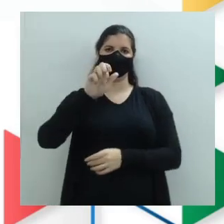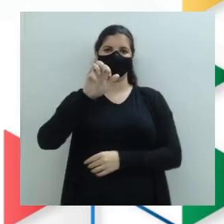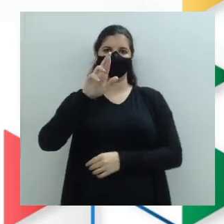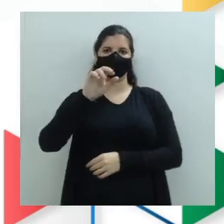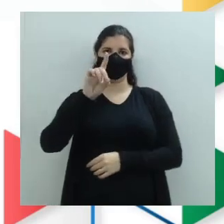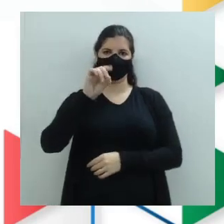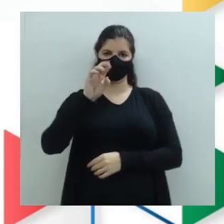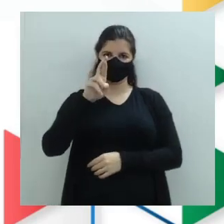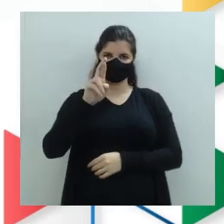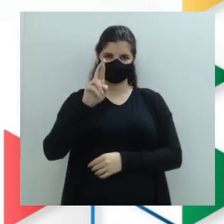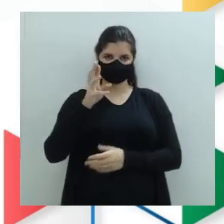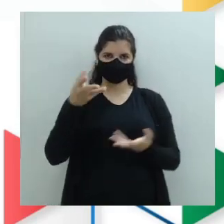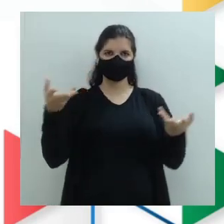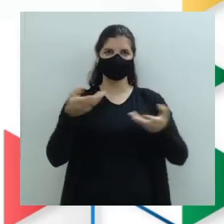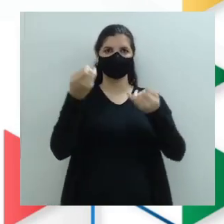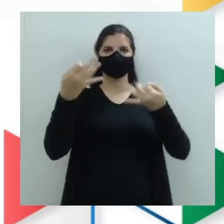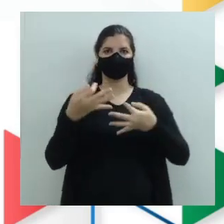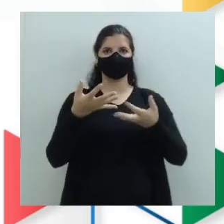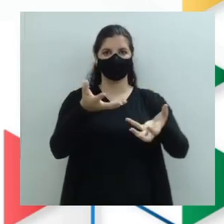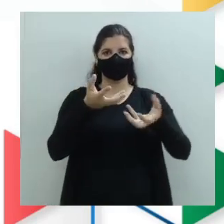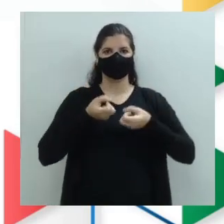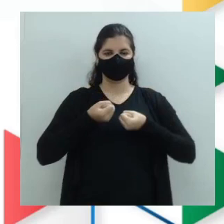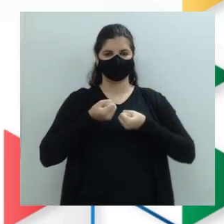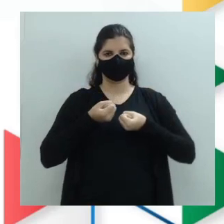Bom, agora vamos falar sobre